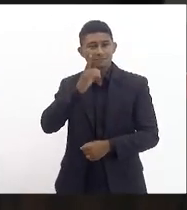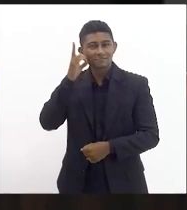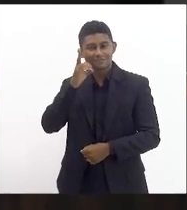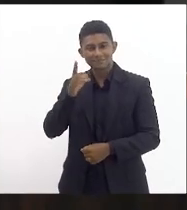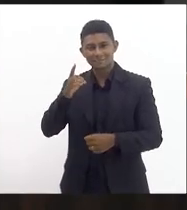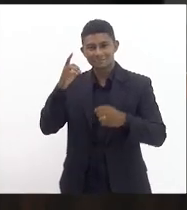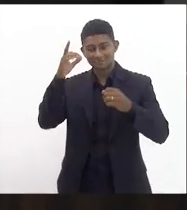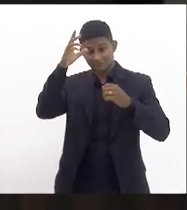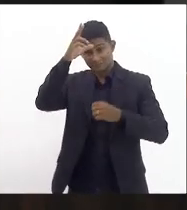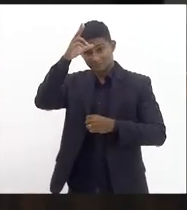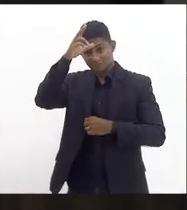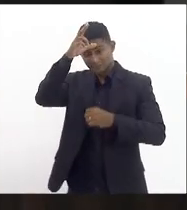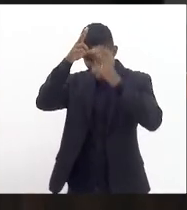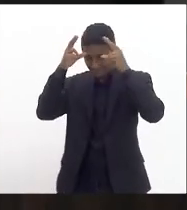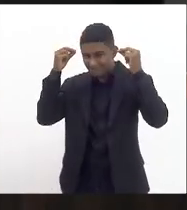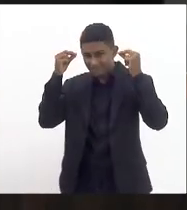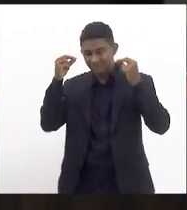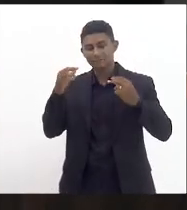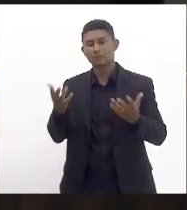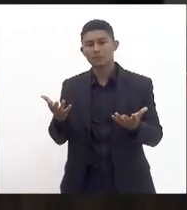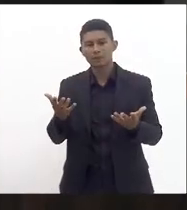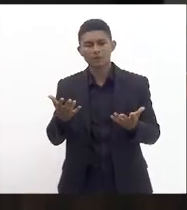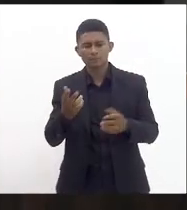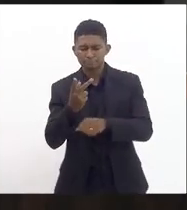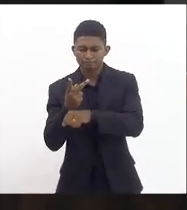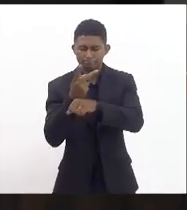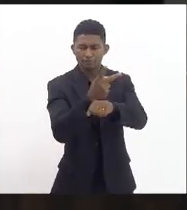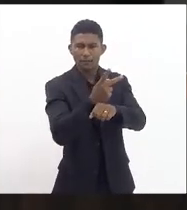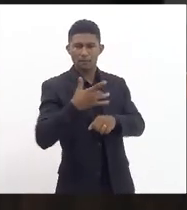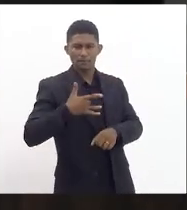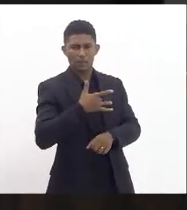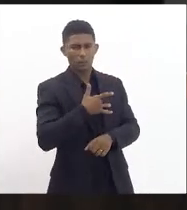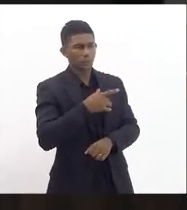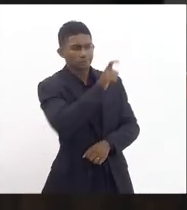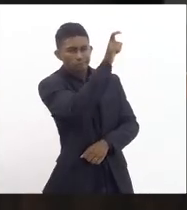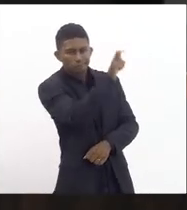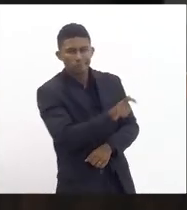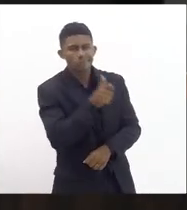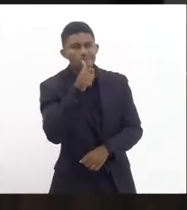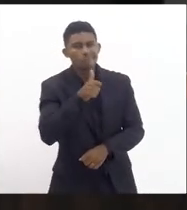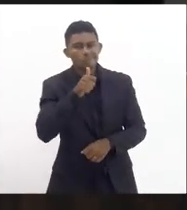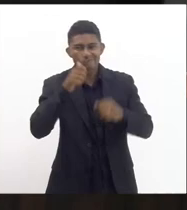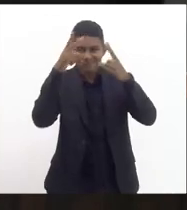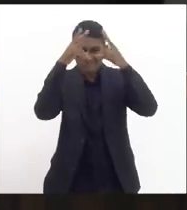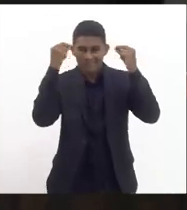que concede o prêmio Ana Nery de Saúde à ilustríssima enfermeira Elisete.